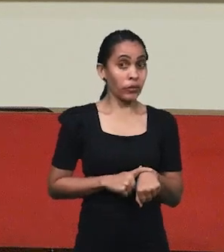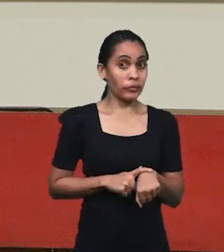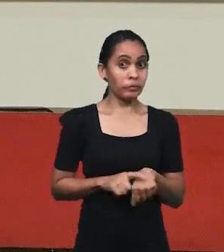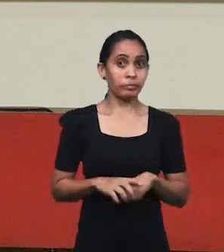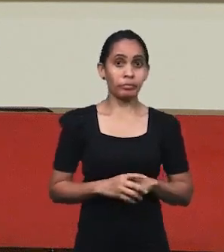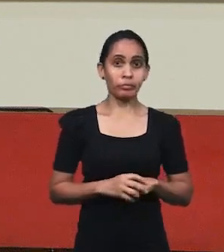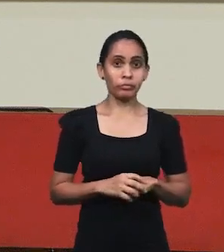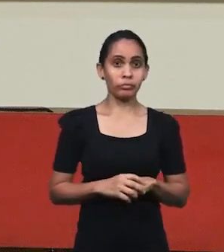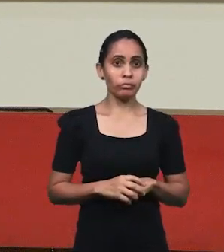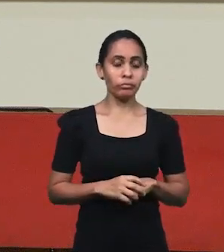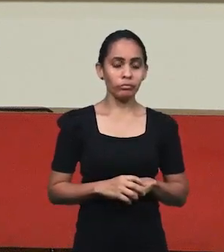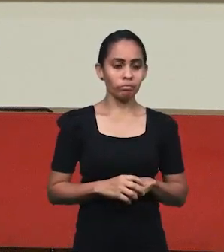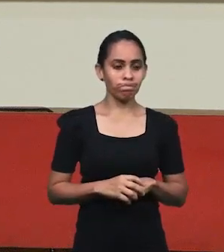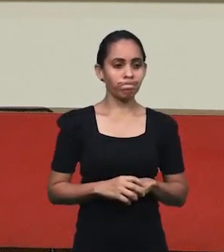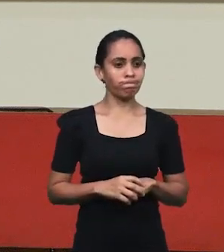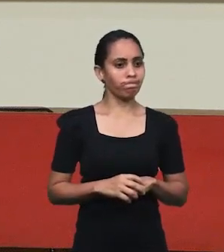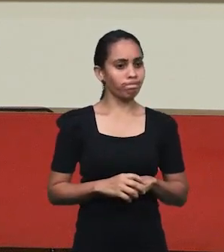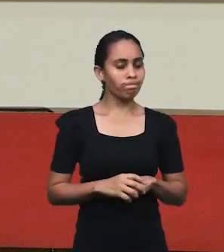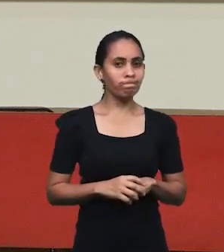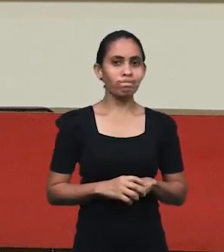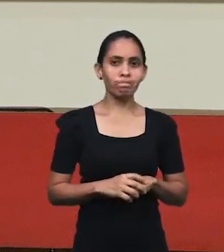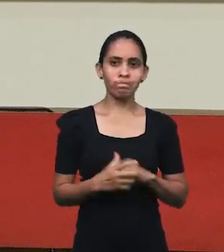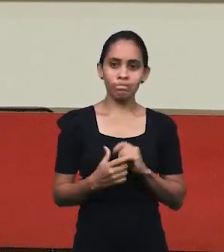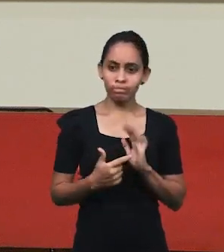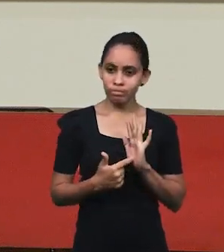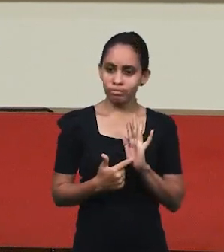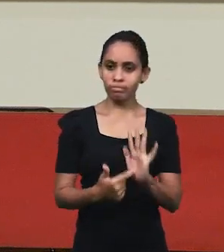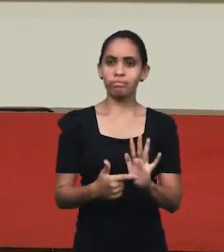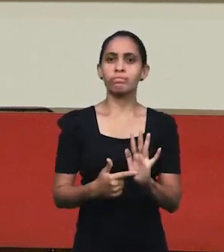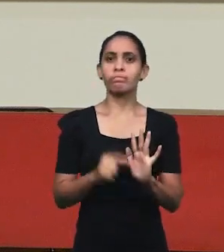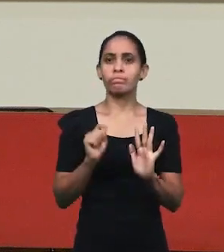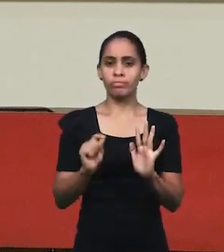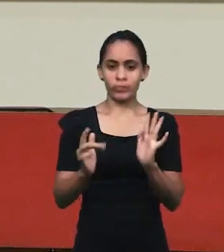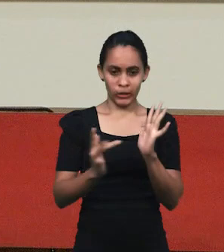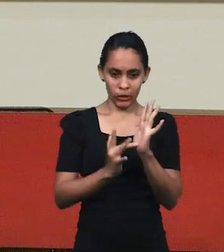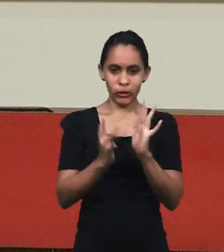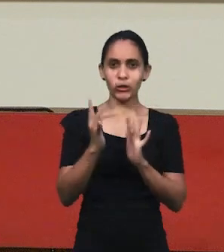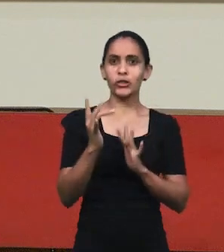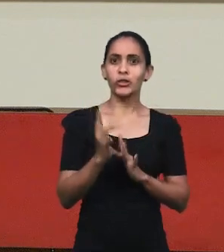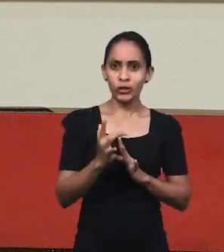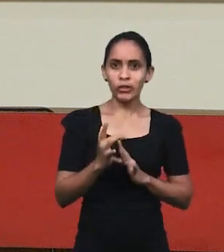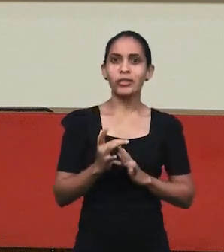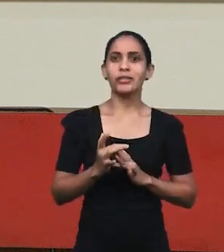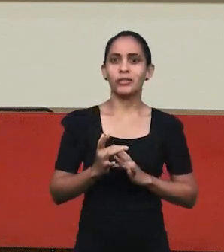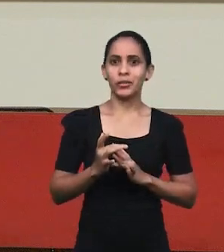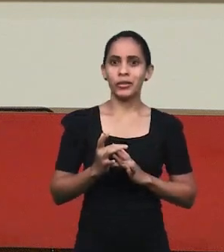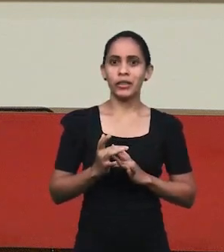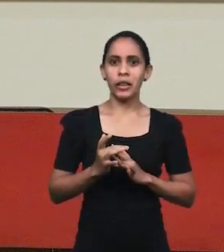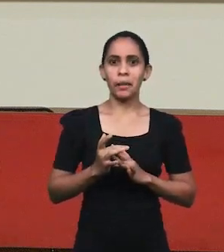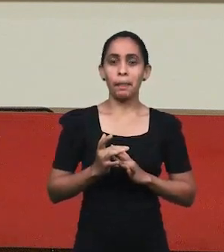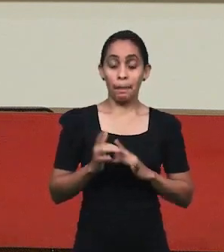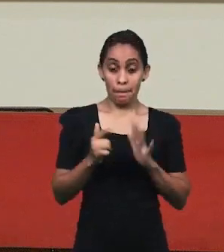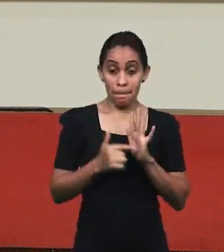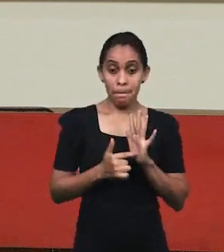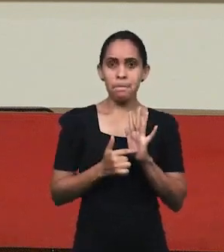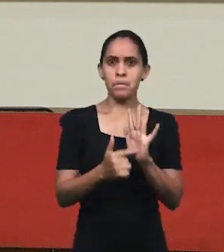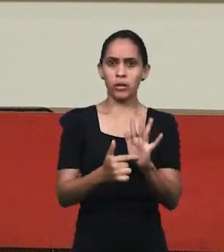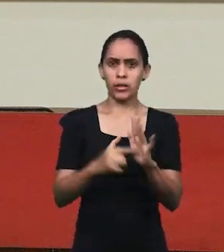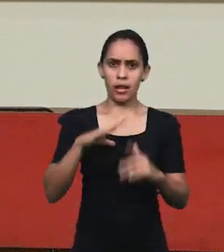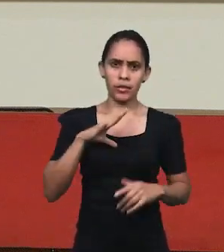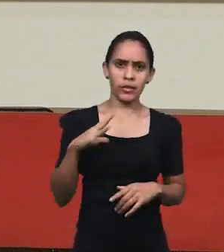Naquele instante foi identificado por Jesus, porque os 3 comandos